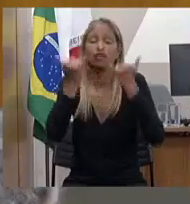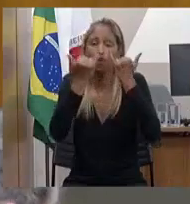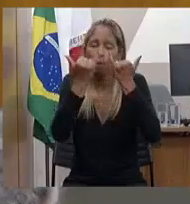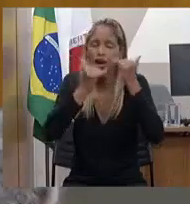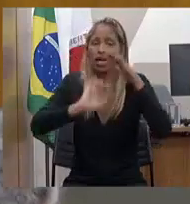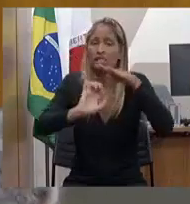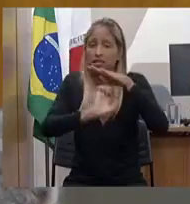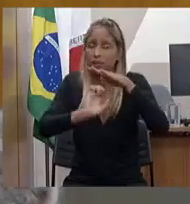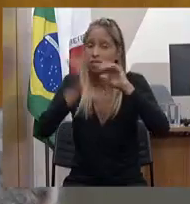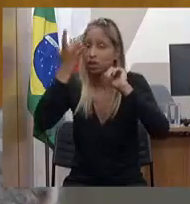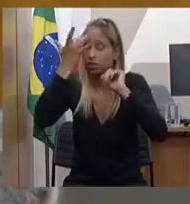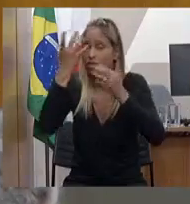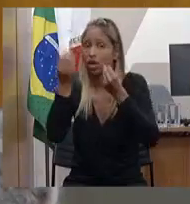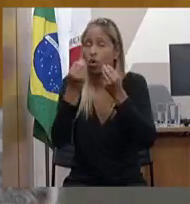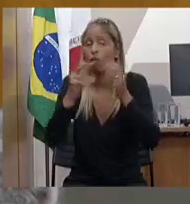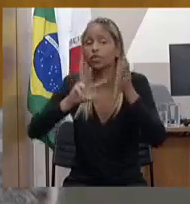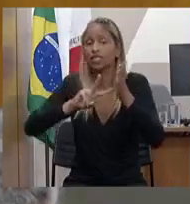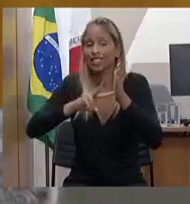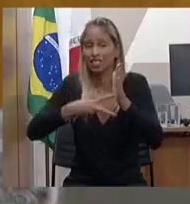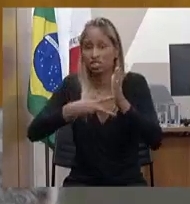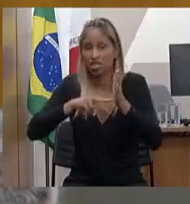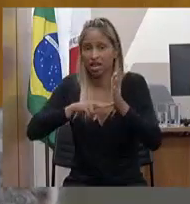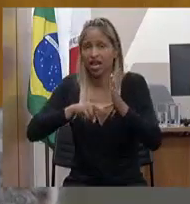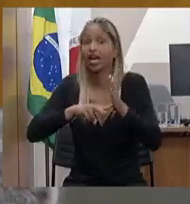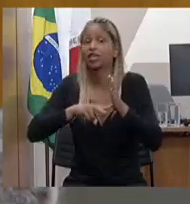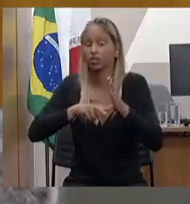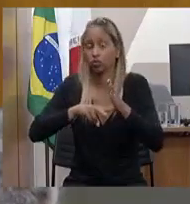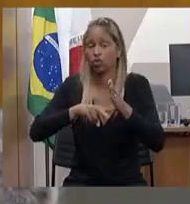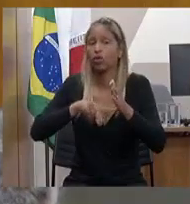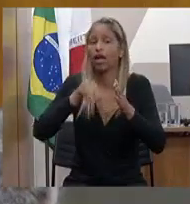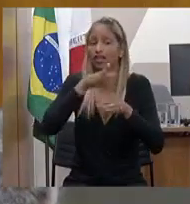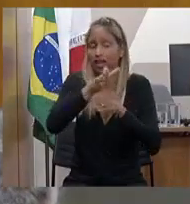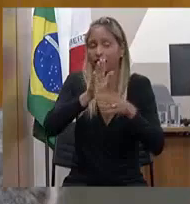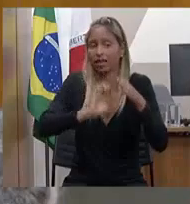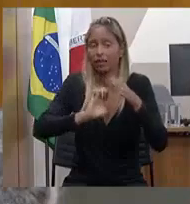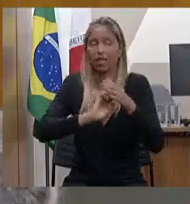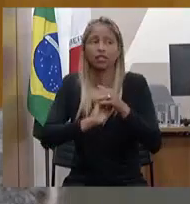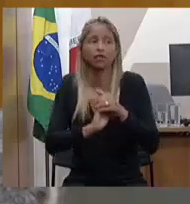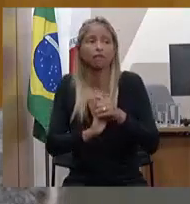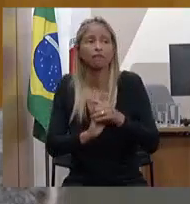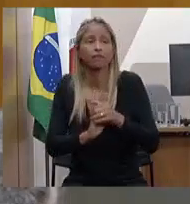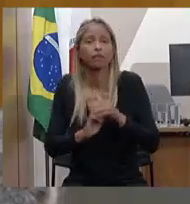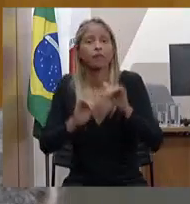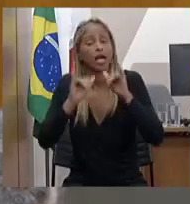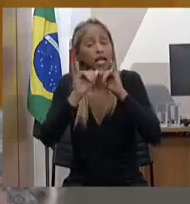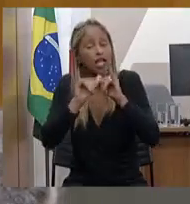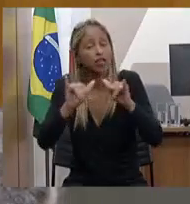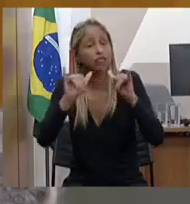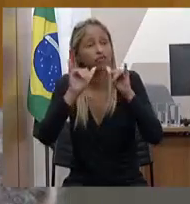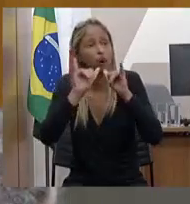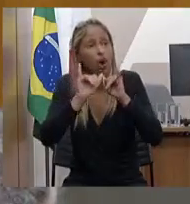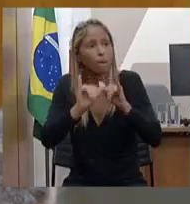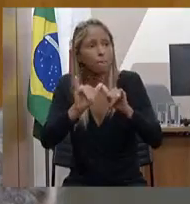sei como vai poder fazer porque às vezes tem sindicato que não tem condição dentro das empresas que ele não deixa então é